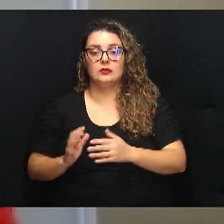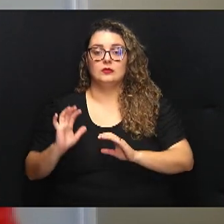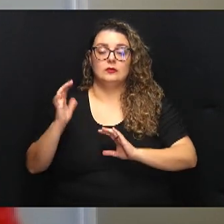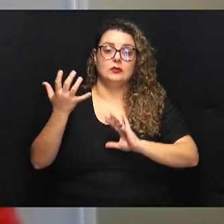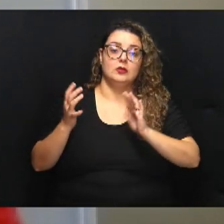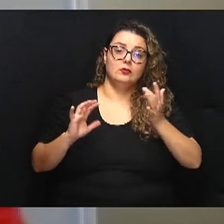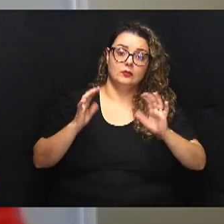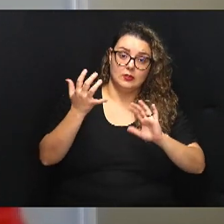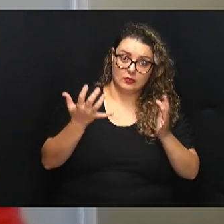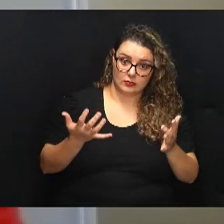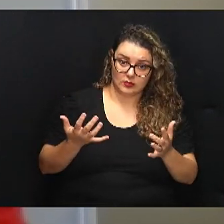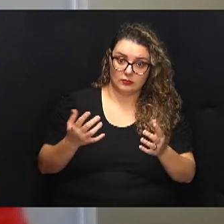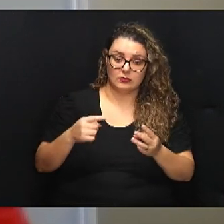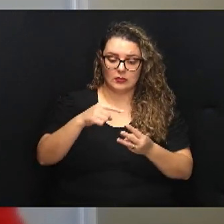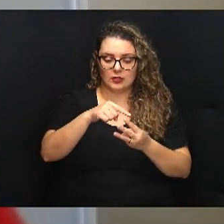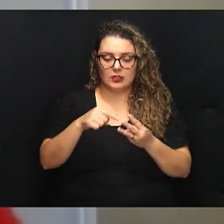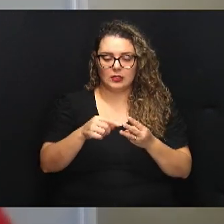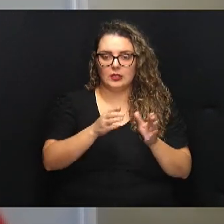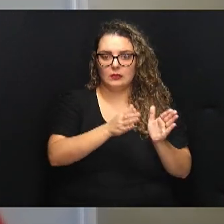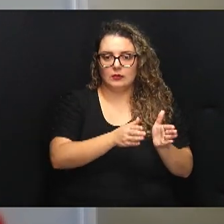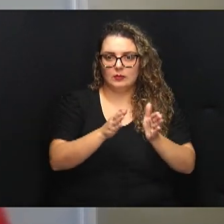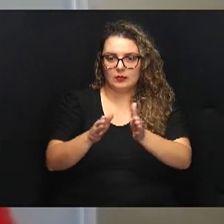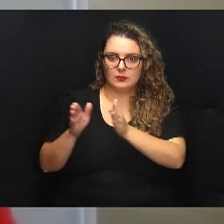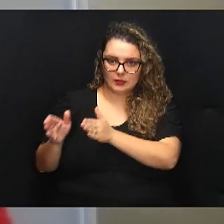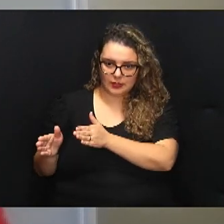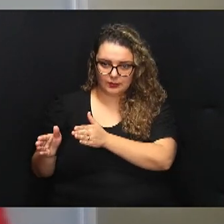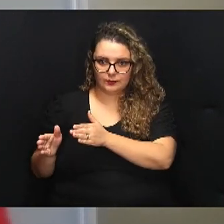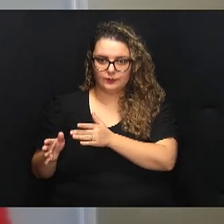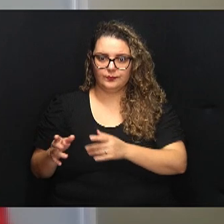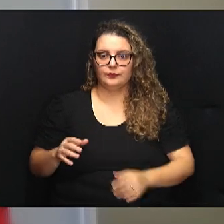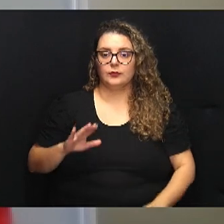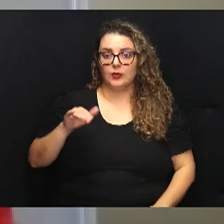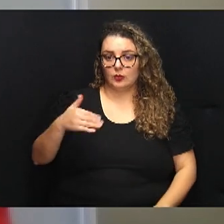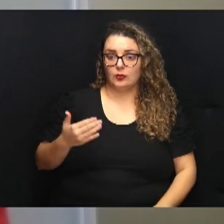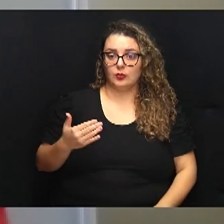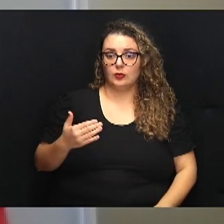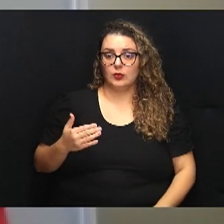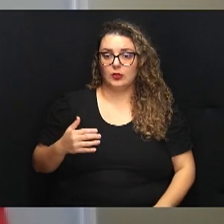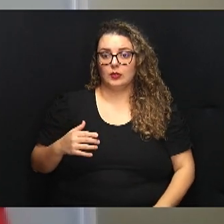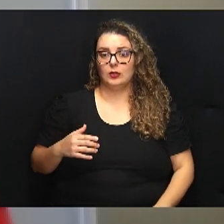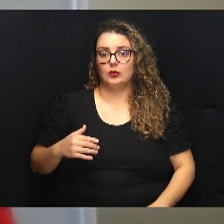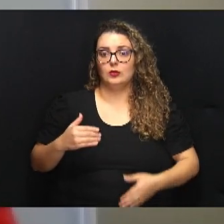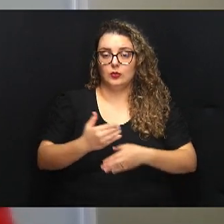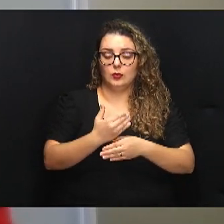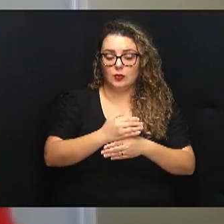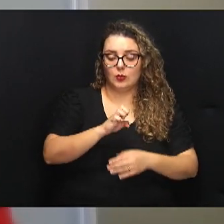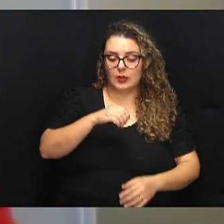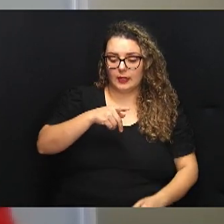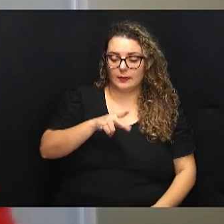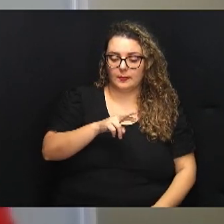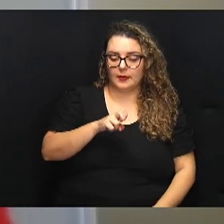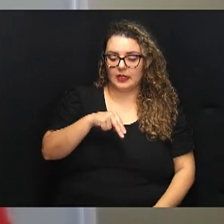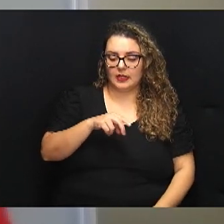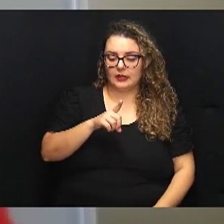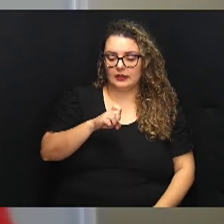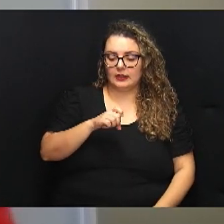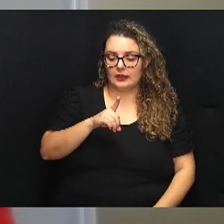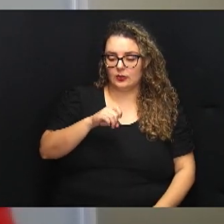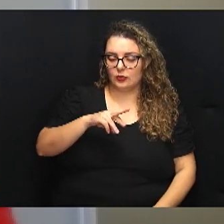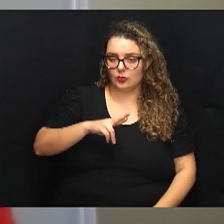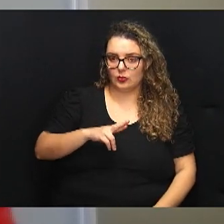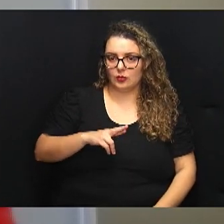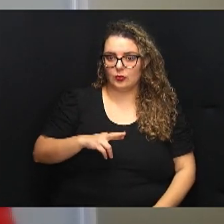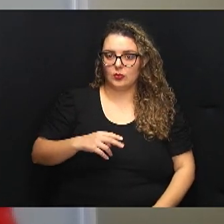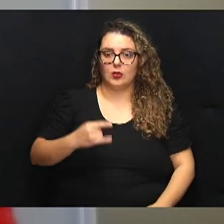ocorrendo em 3 fases, né? A gente tem, quando o empreendedor determina a sua intenção